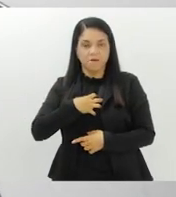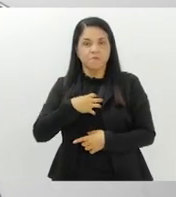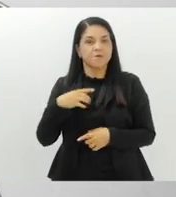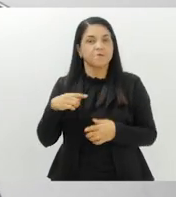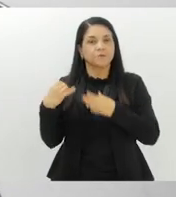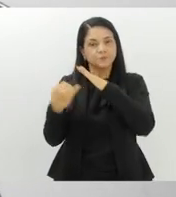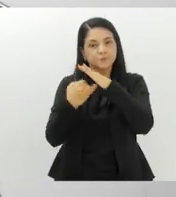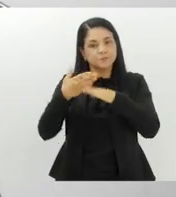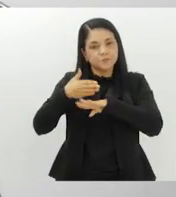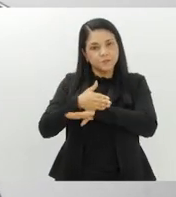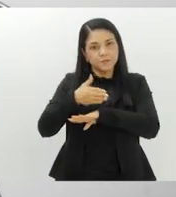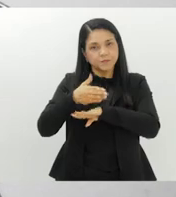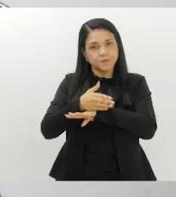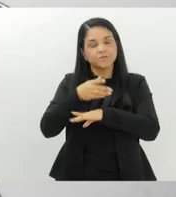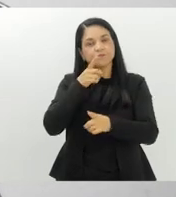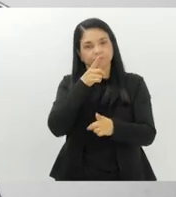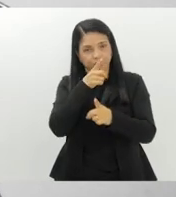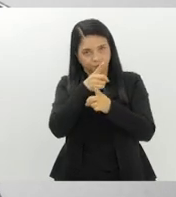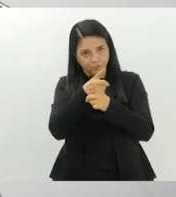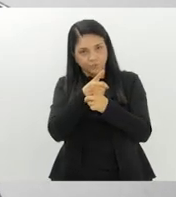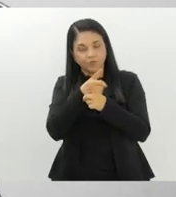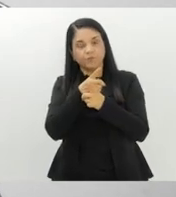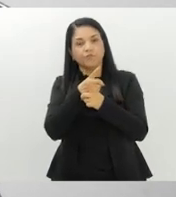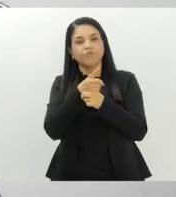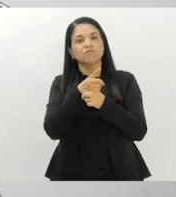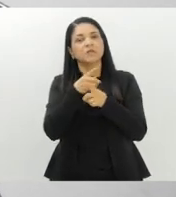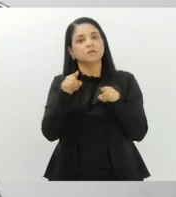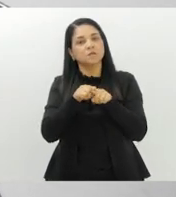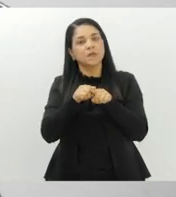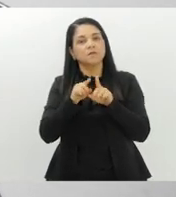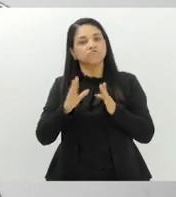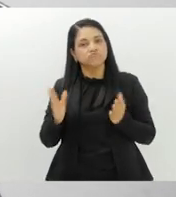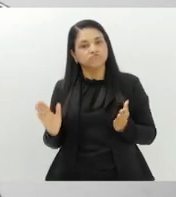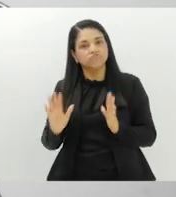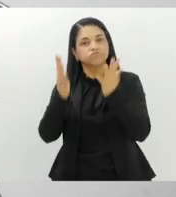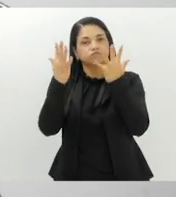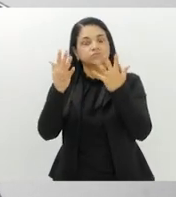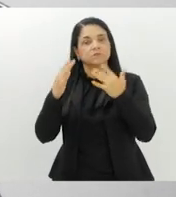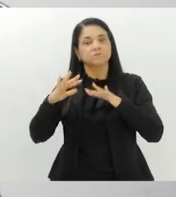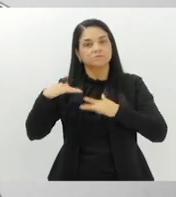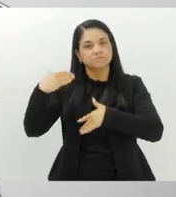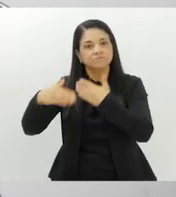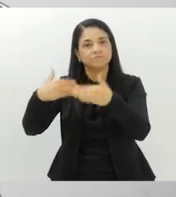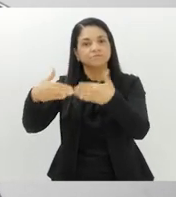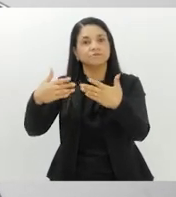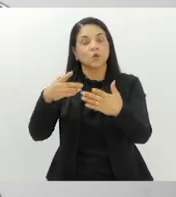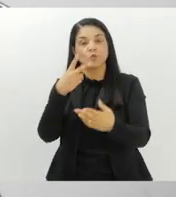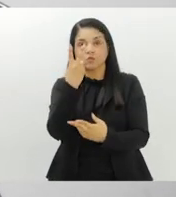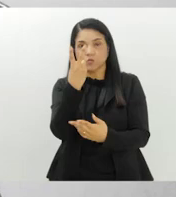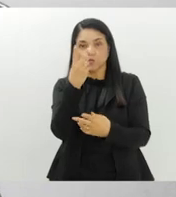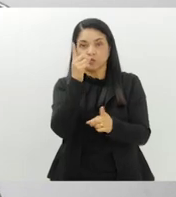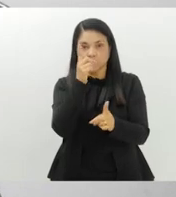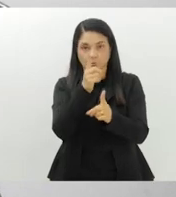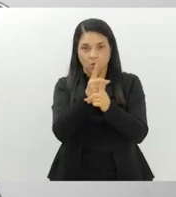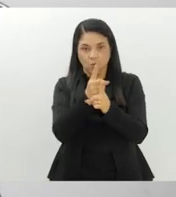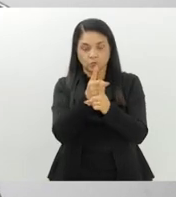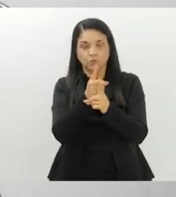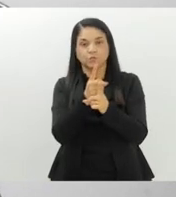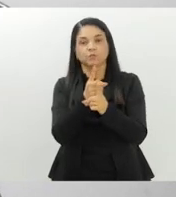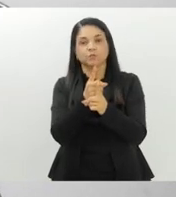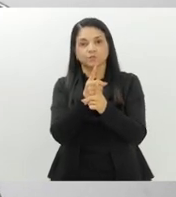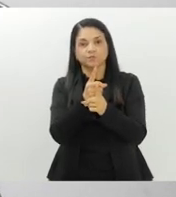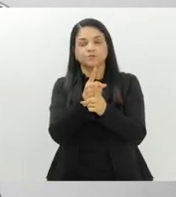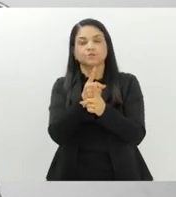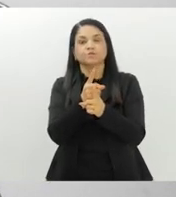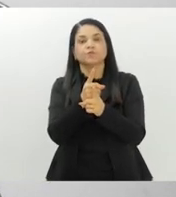participamos desse encontro, e nós promovemos esse ano um grande encontro, também o segundo, né? Um grande encontro